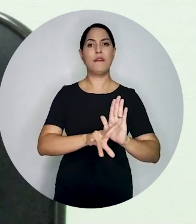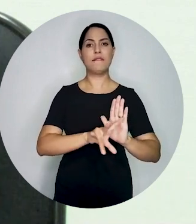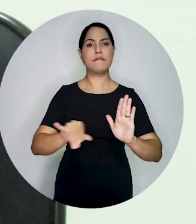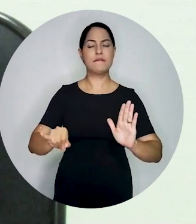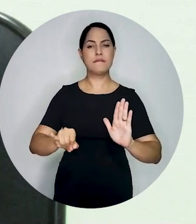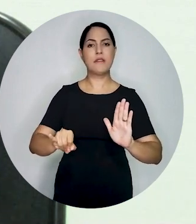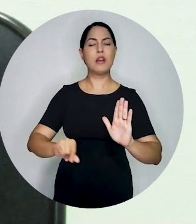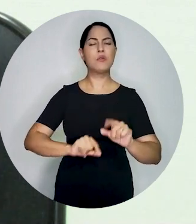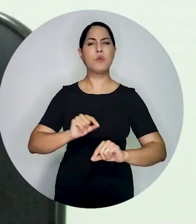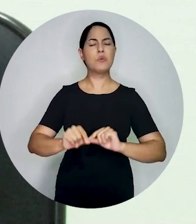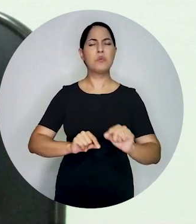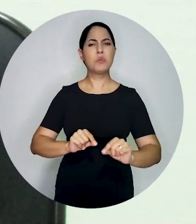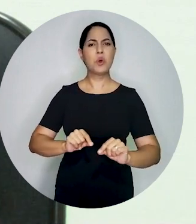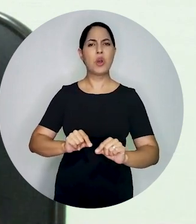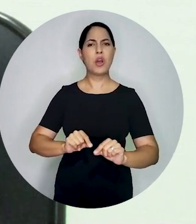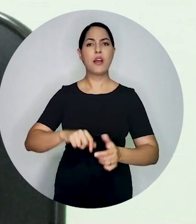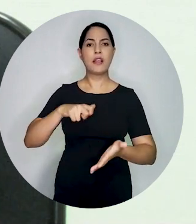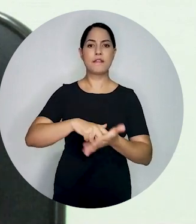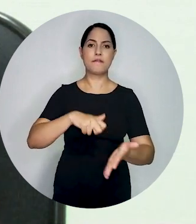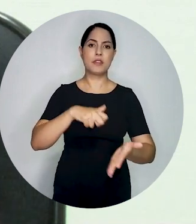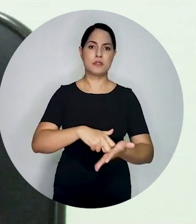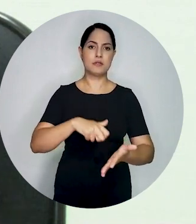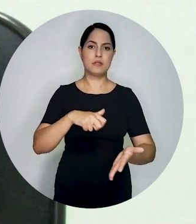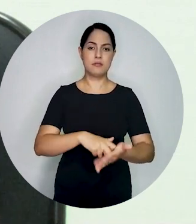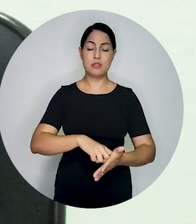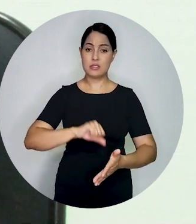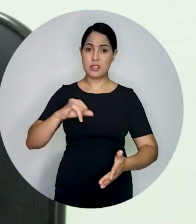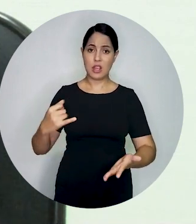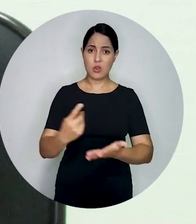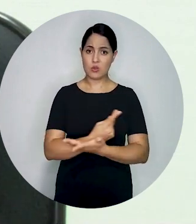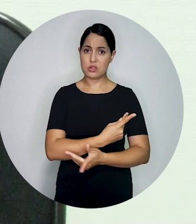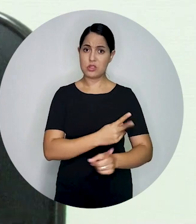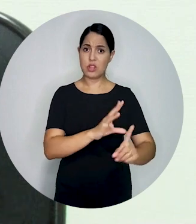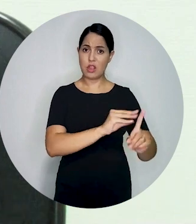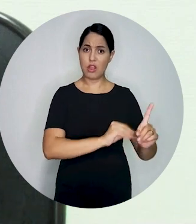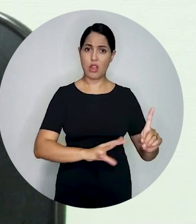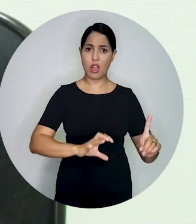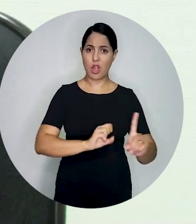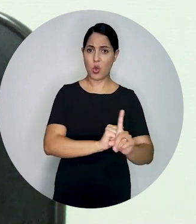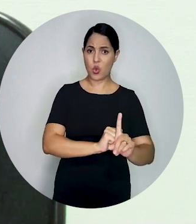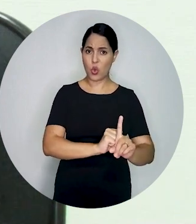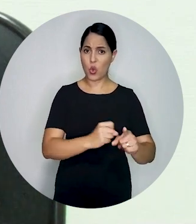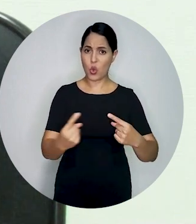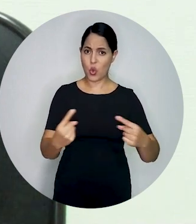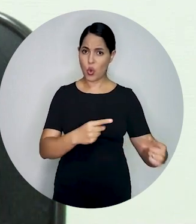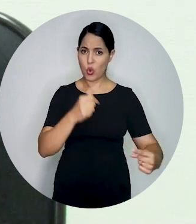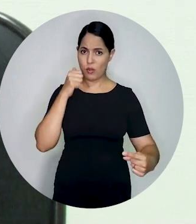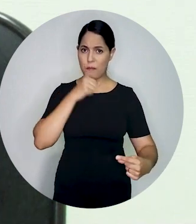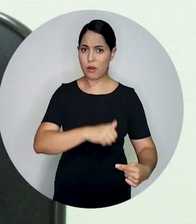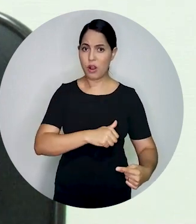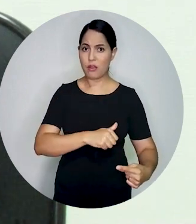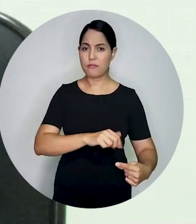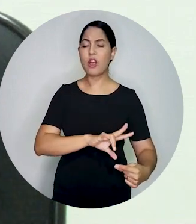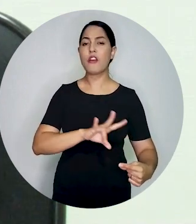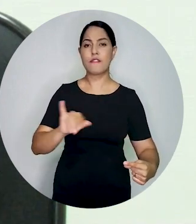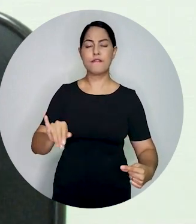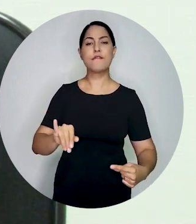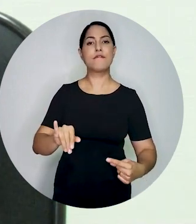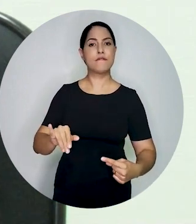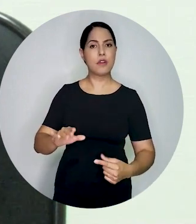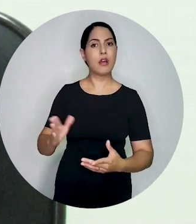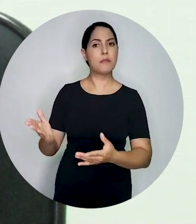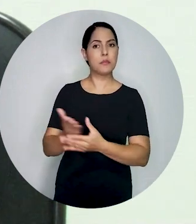que trará uma infração ético-disciplinar para esse tipo de violação que se praticarem contra as nossas colegas que são